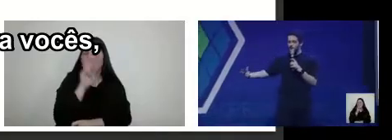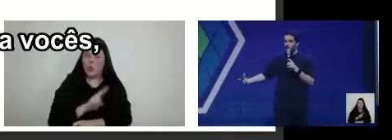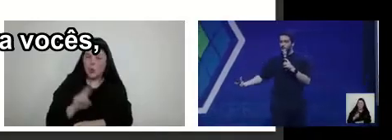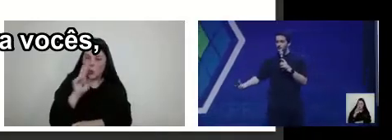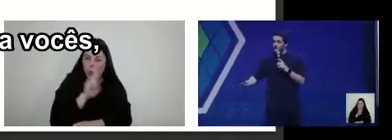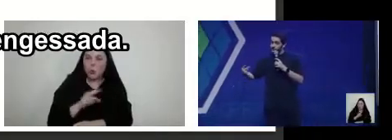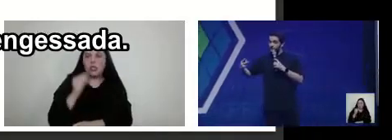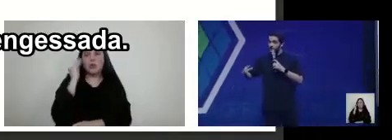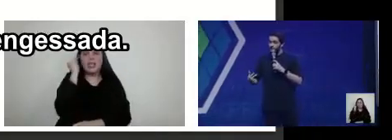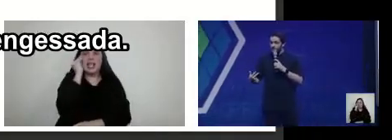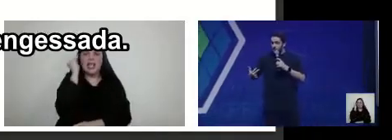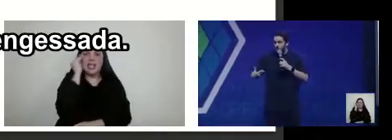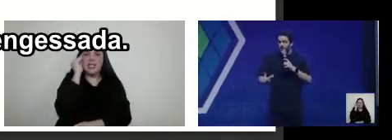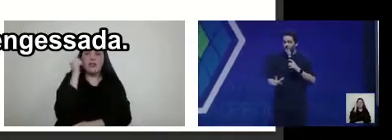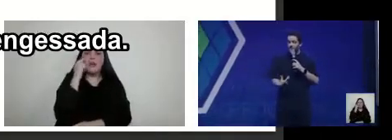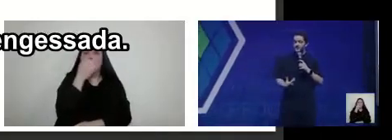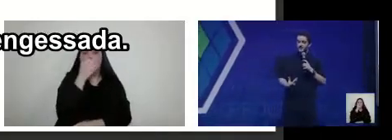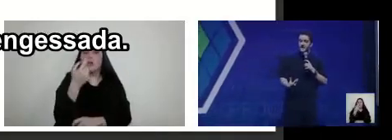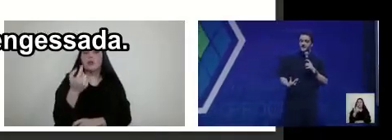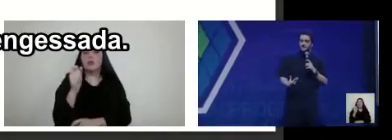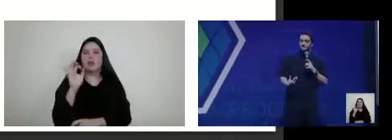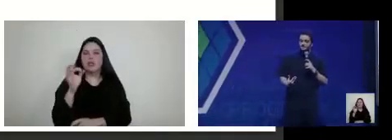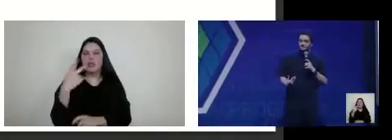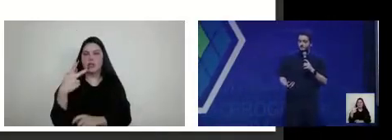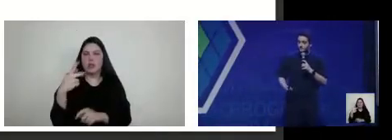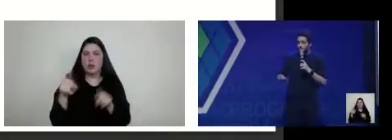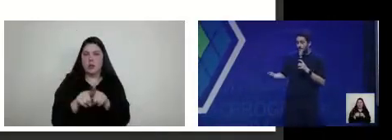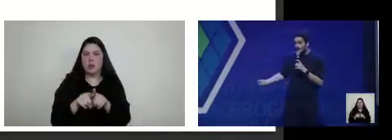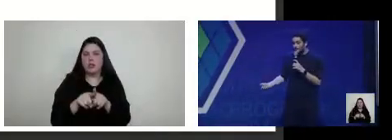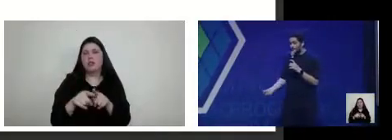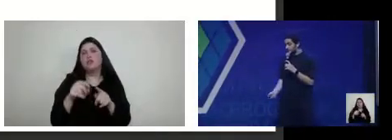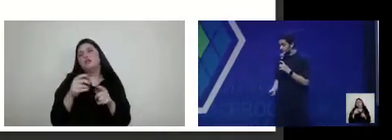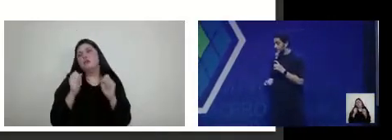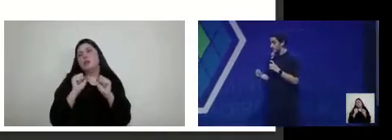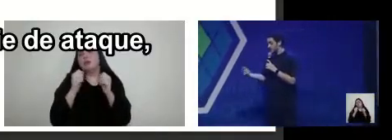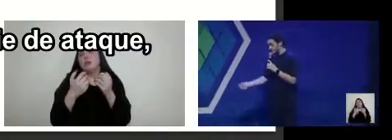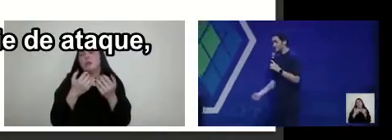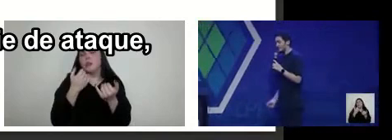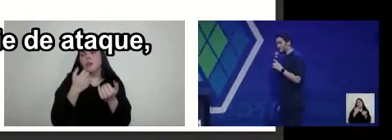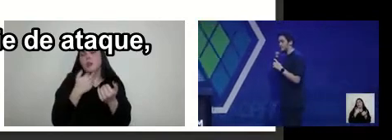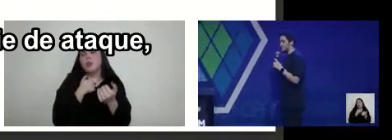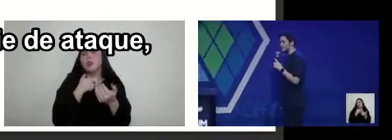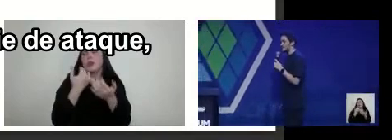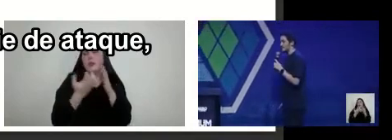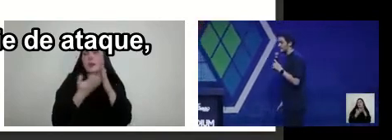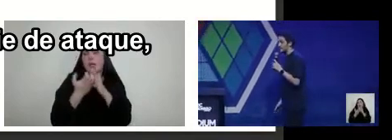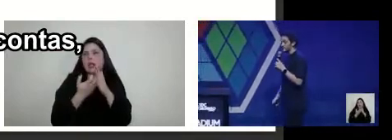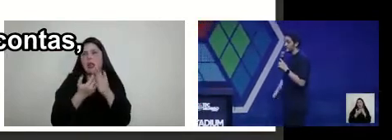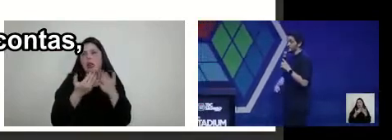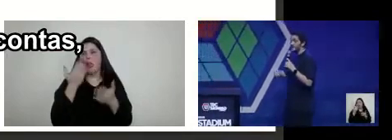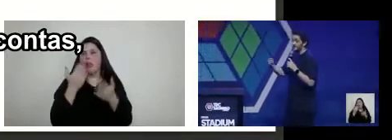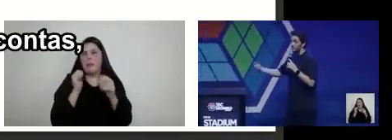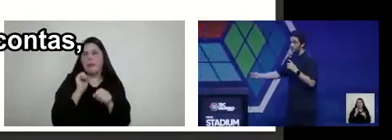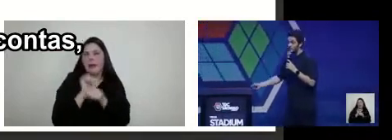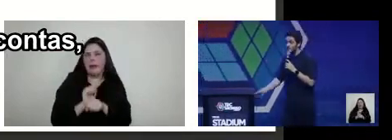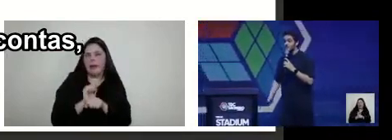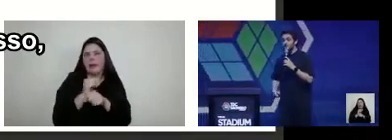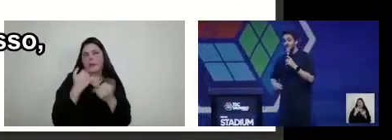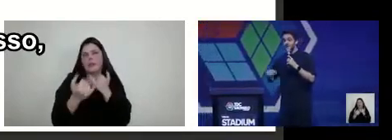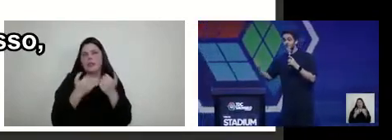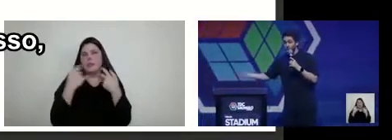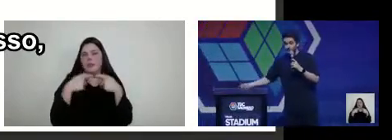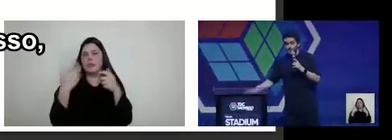melhor serve para vocês. Senão a gente torna a empresa engessada. E a partir disso, a gente aumenta a nossa superfície de ataque, porque você tem diferentes